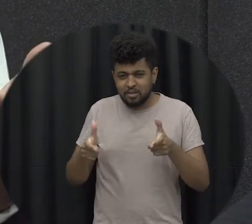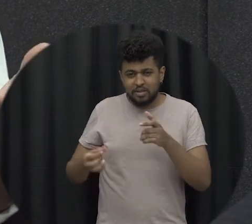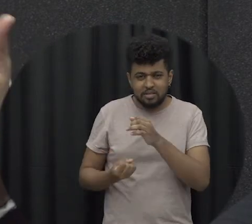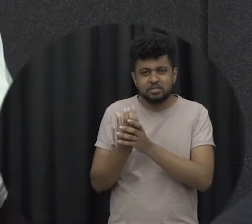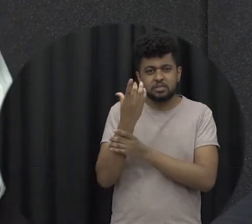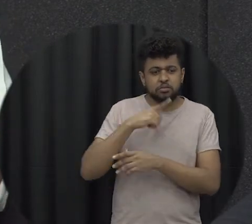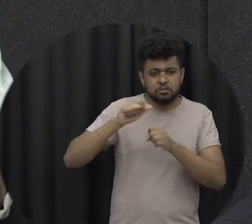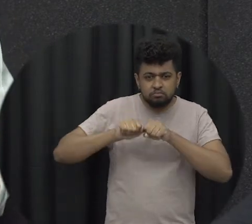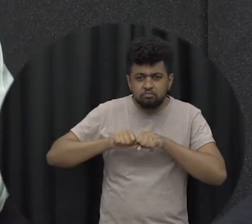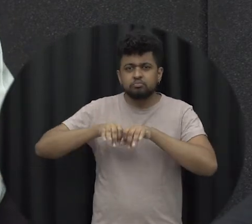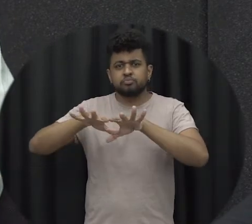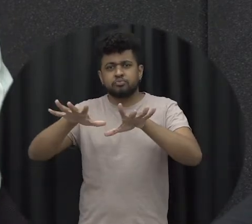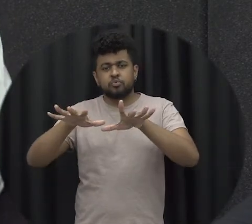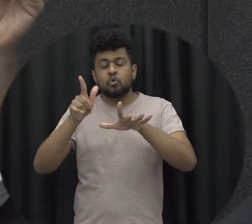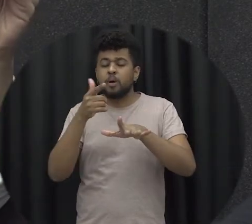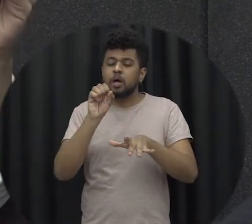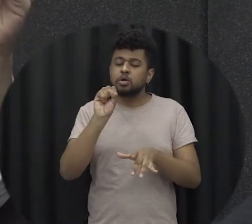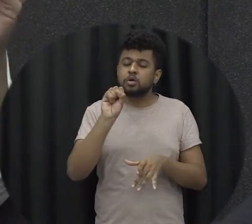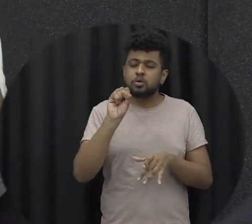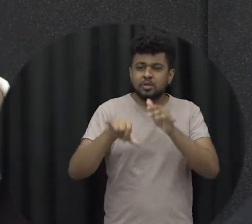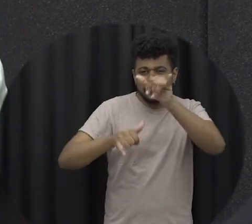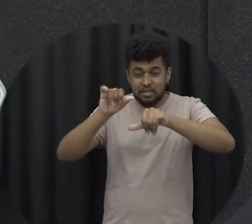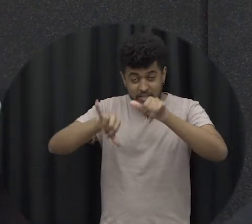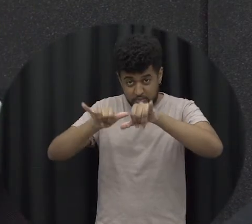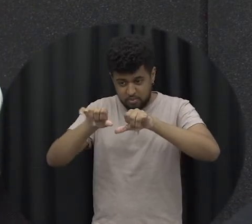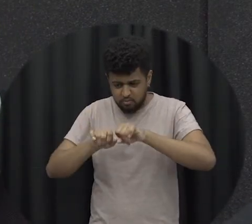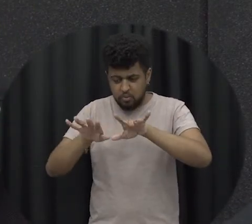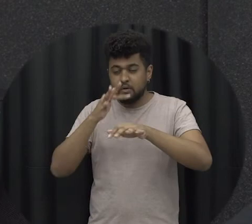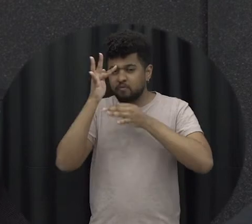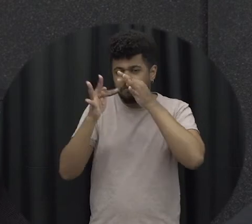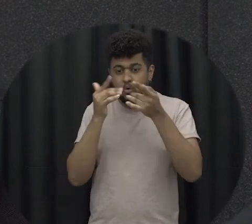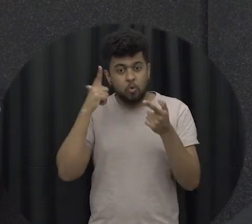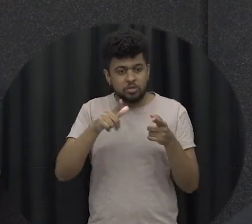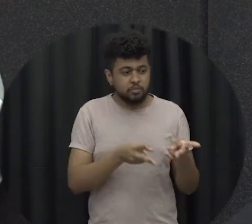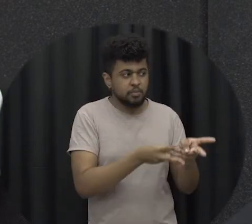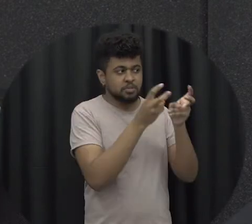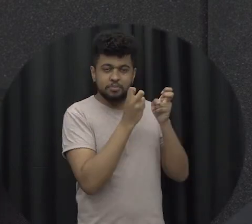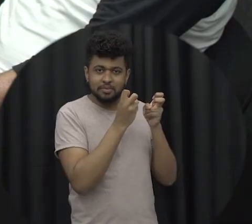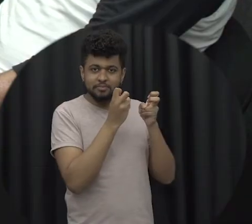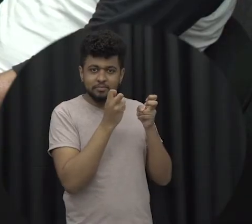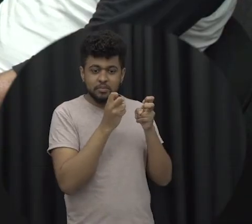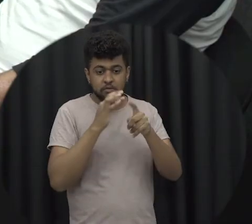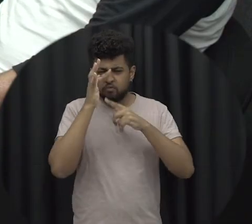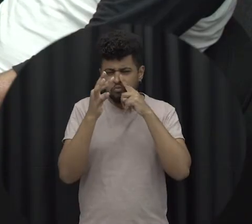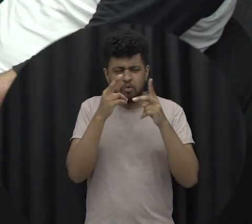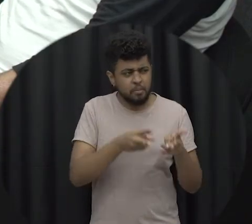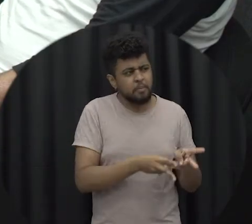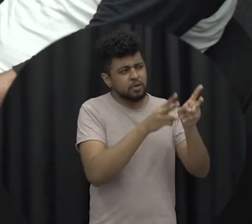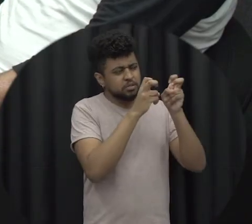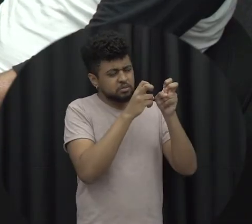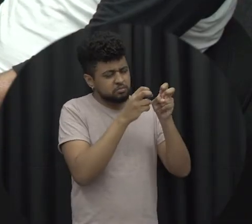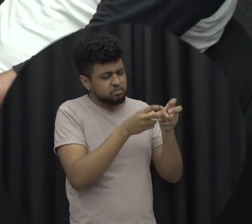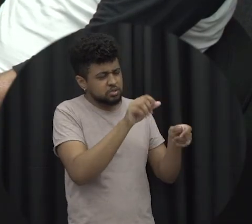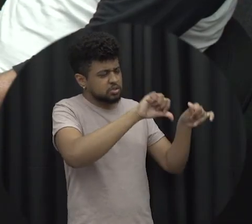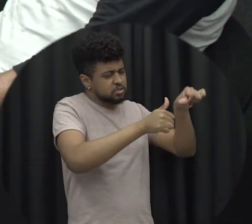uma substância, né, ele excreta uma substância química que a planta consegue detectar. Então, ela detecta aquela substância química e